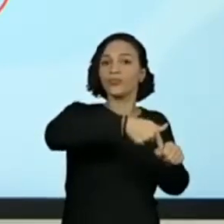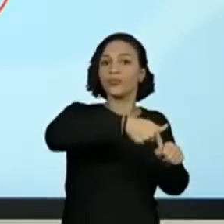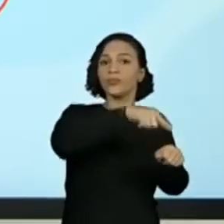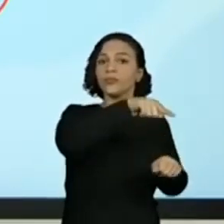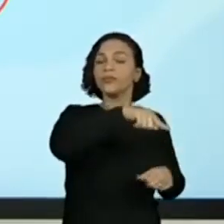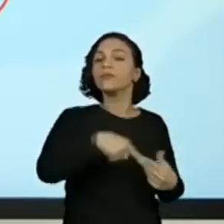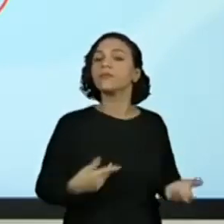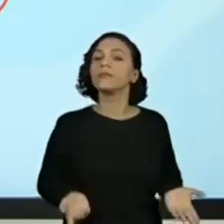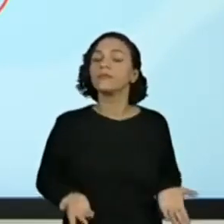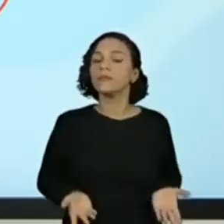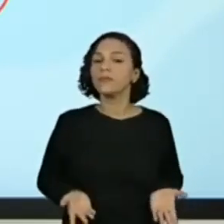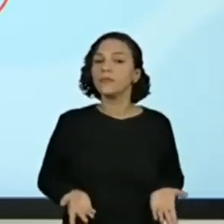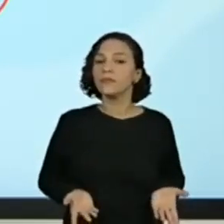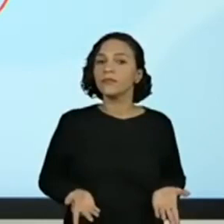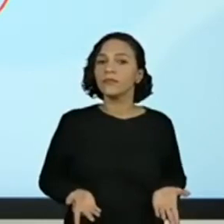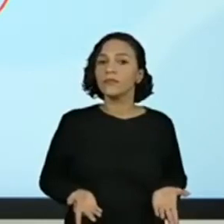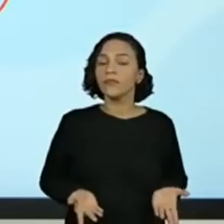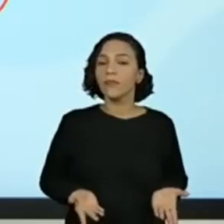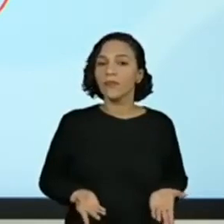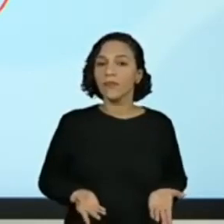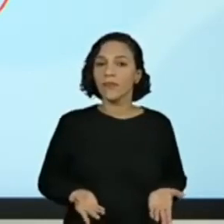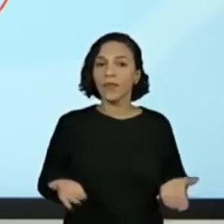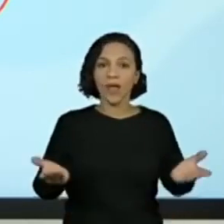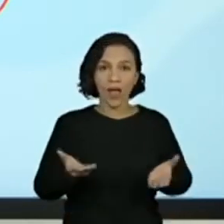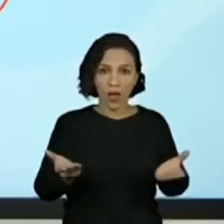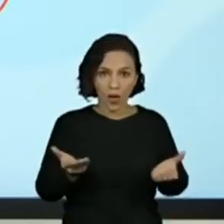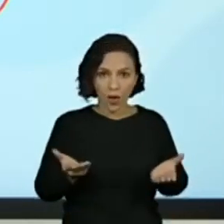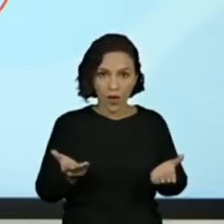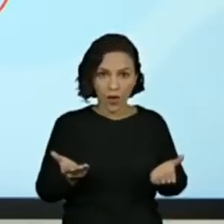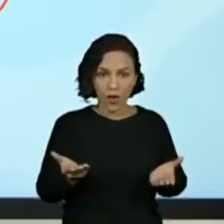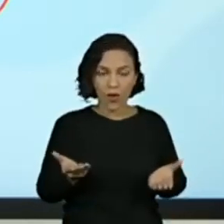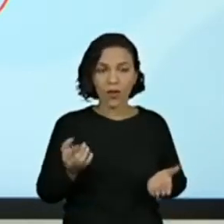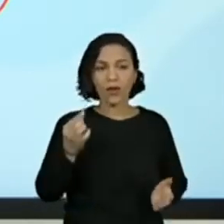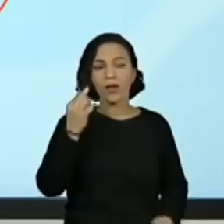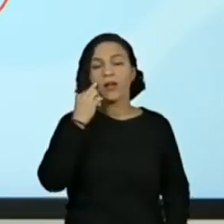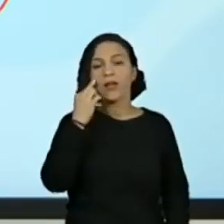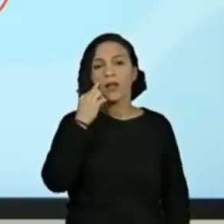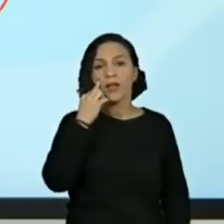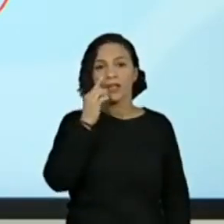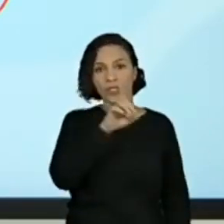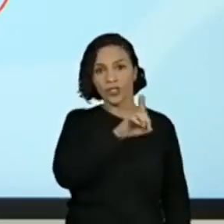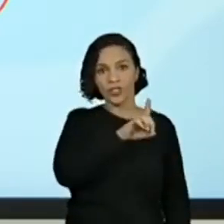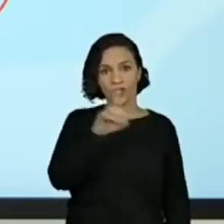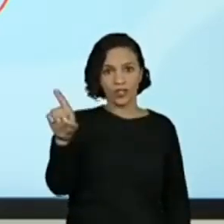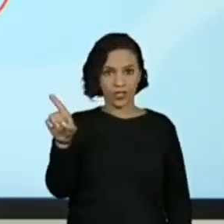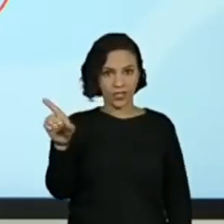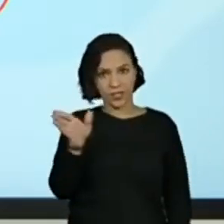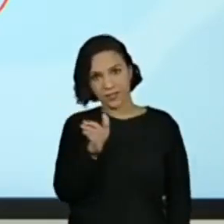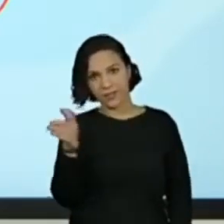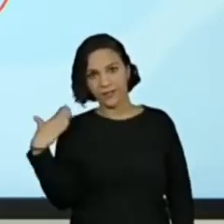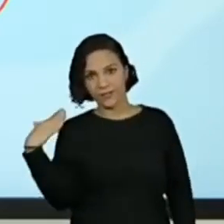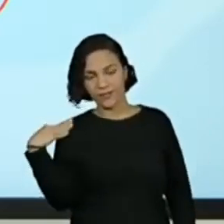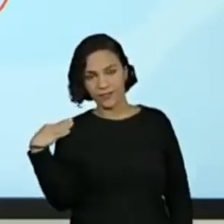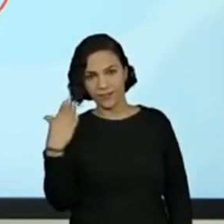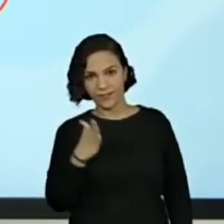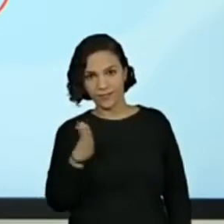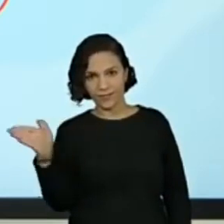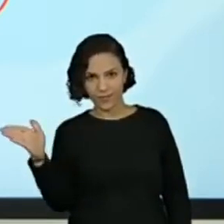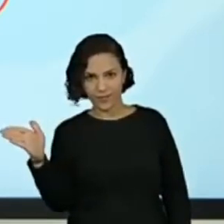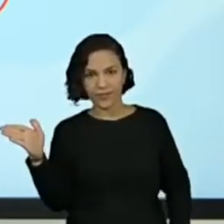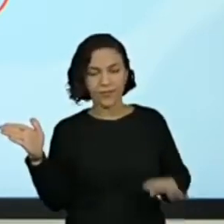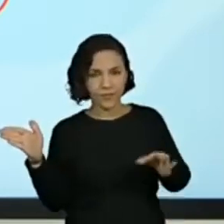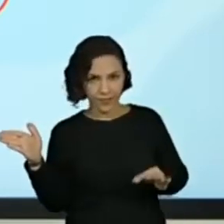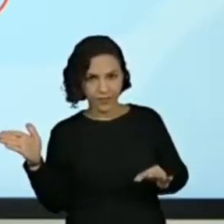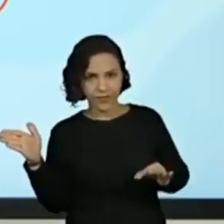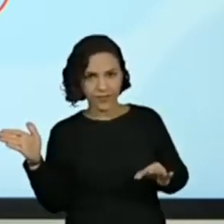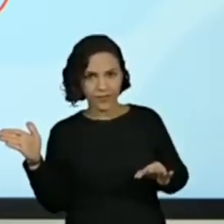gasolina está à minha esquerda. Já colocaram ali, ó. Direita, né? É isso? Ah, que eles estão na farmácia, a primeira direita na